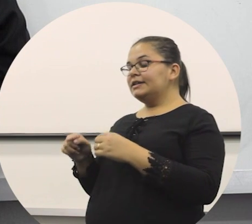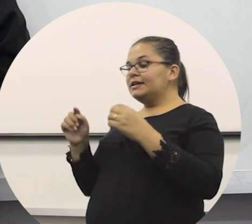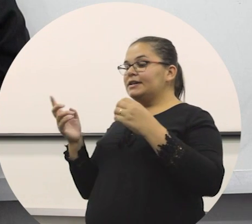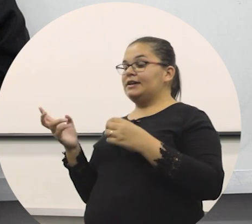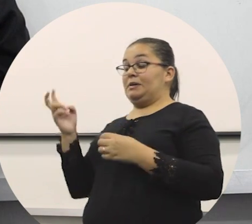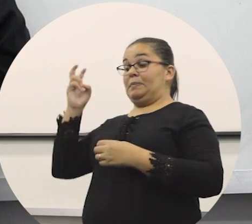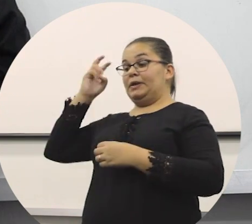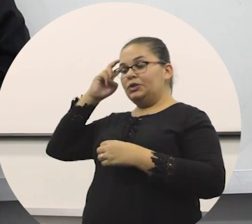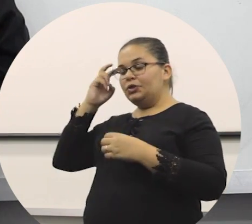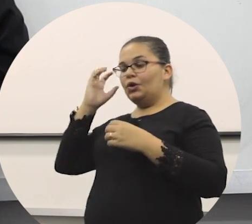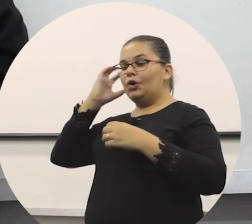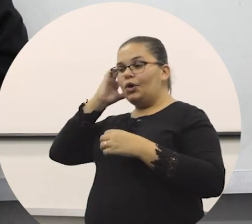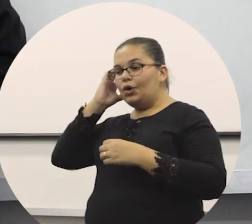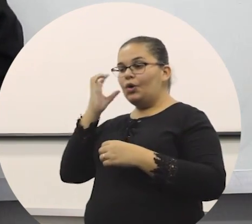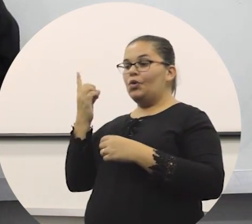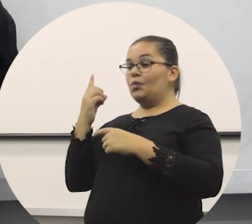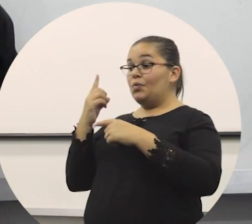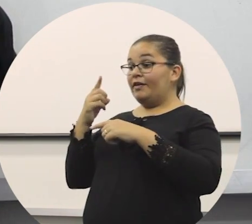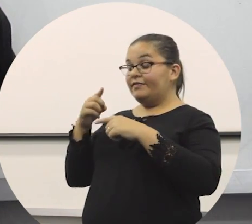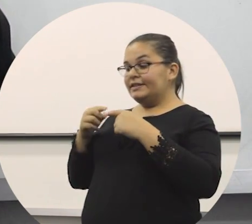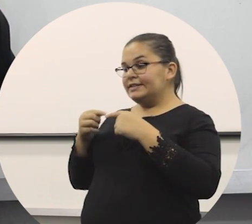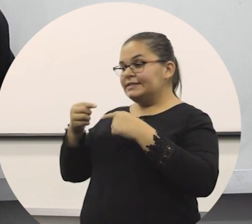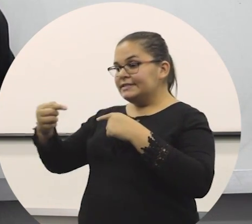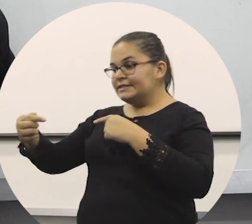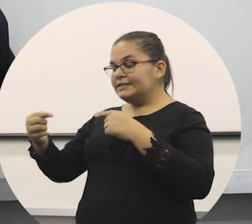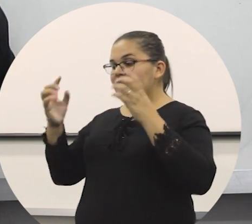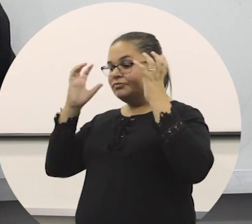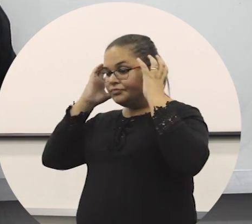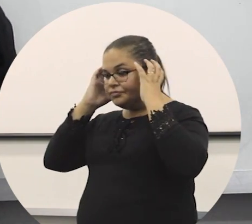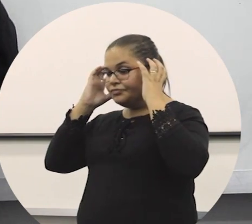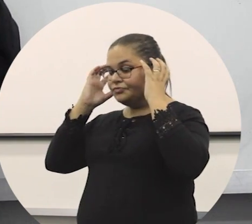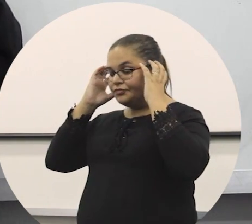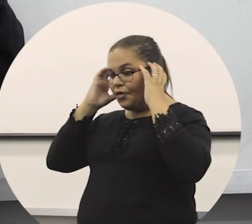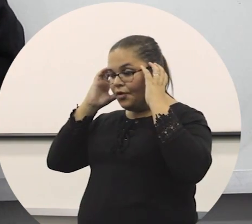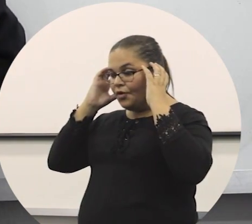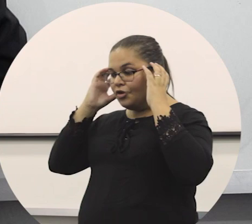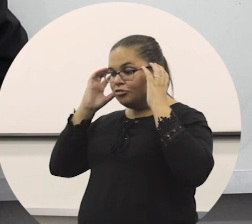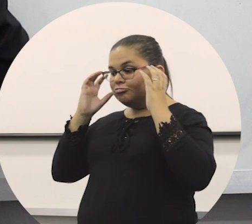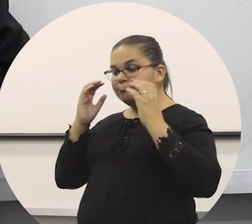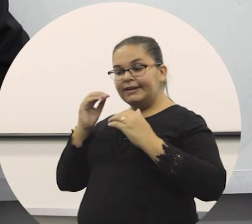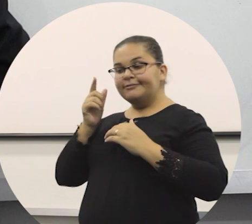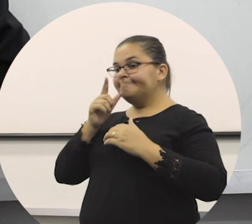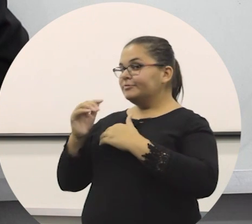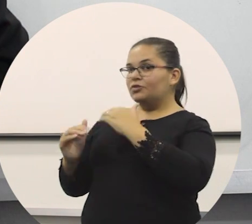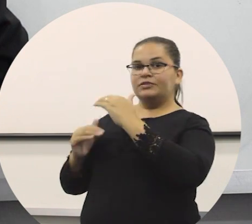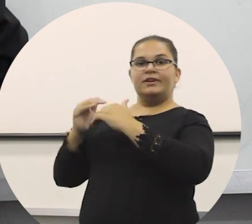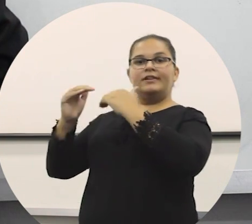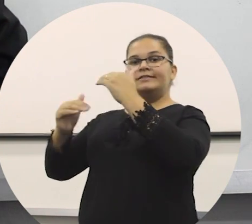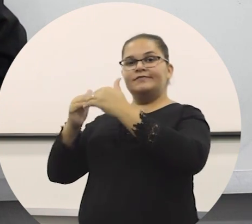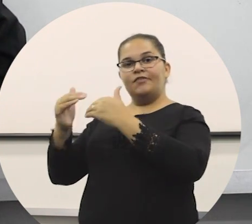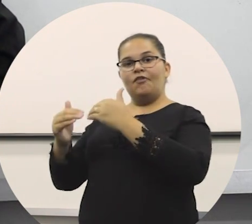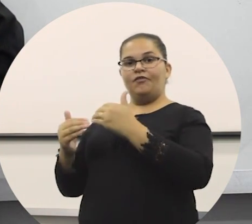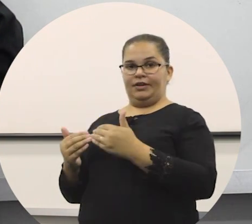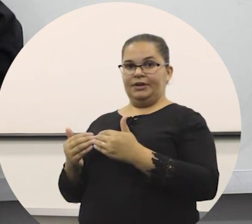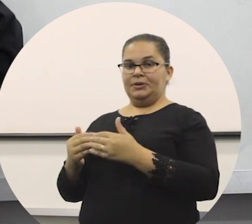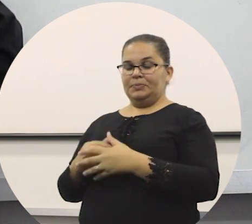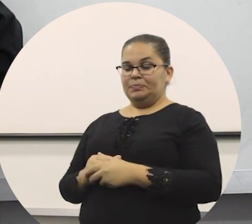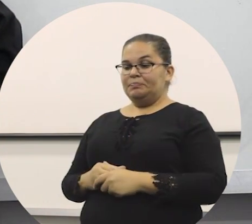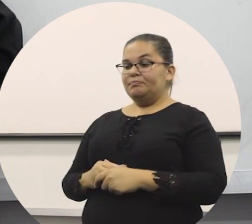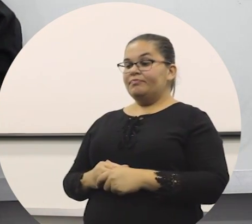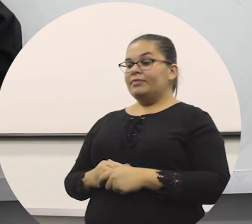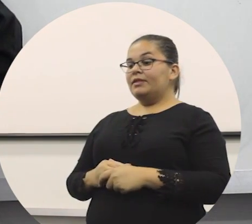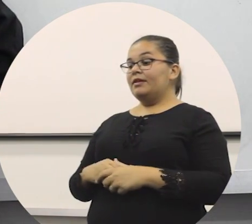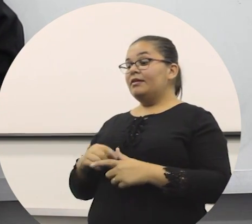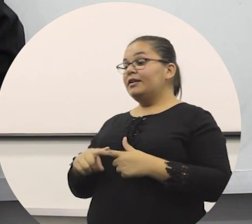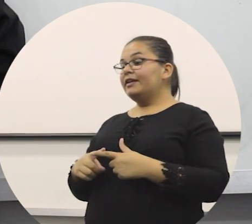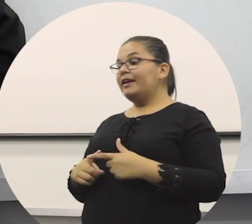interrompido pela não disposição da audição e estando exposta a uma língua que é uma língua oral auditiva, ela